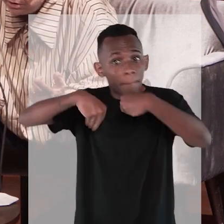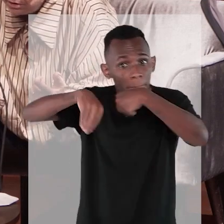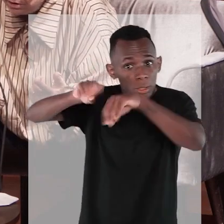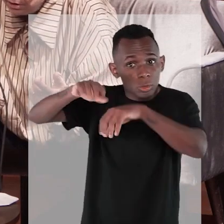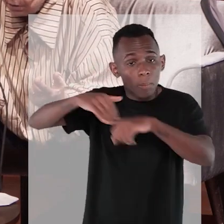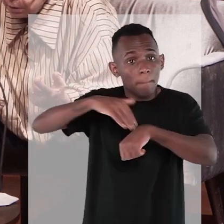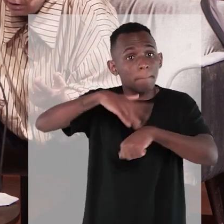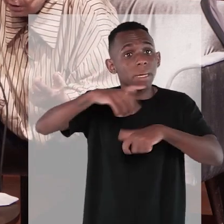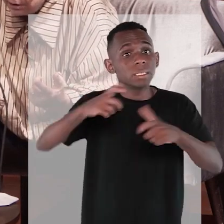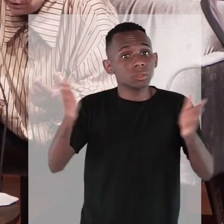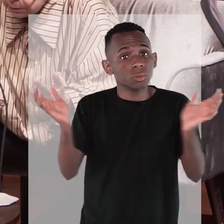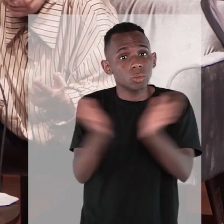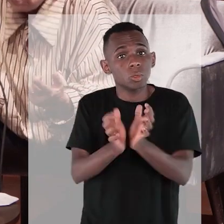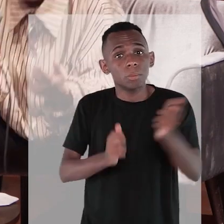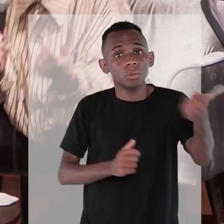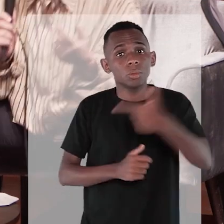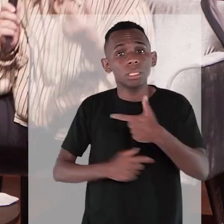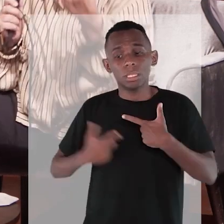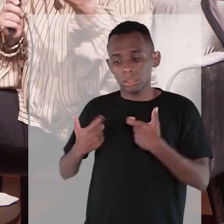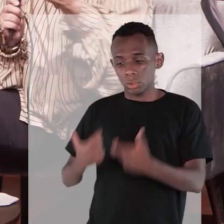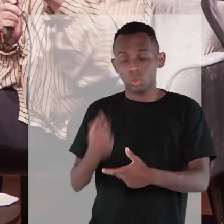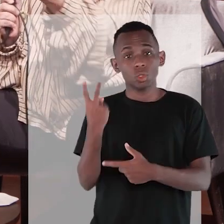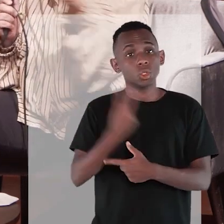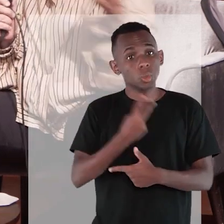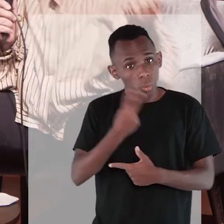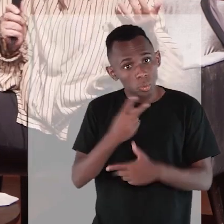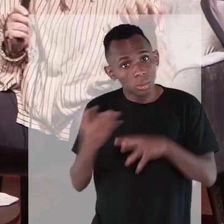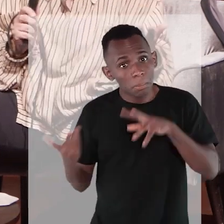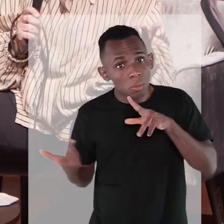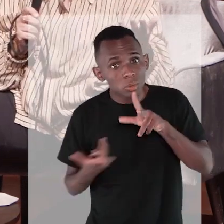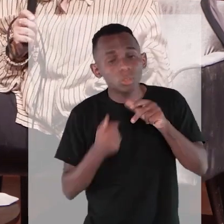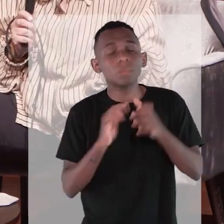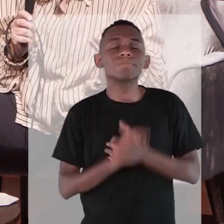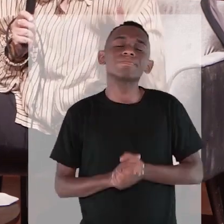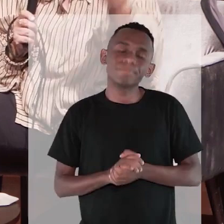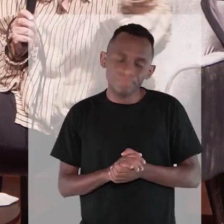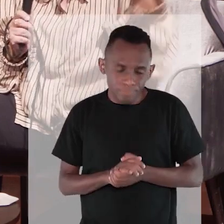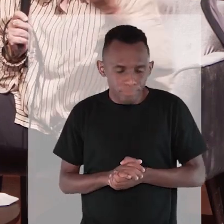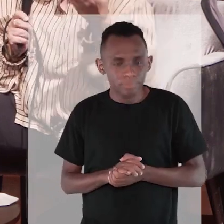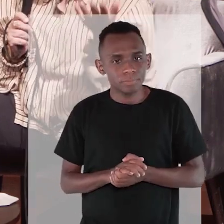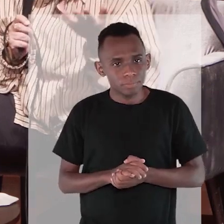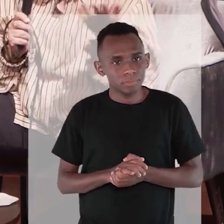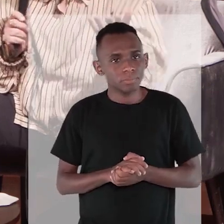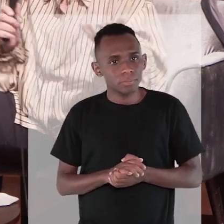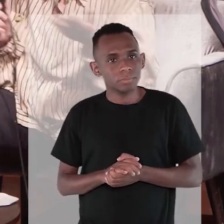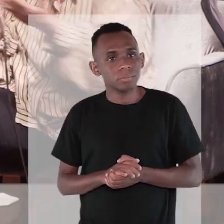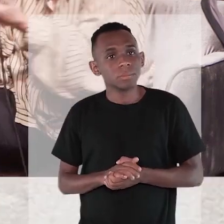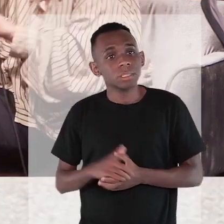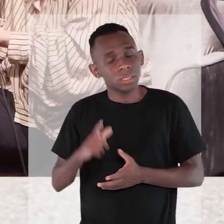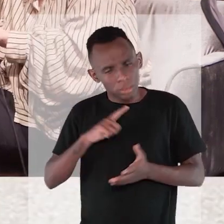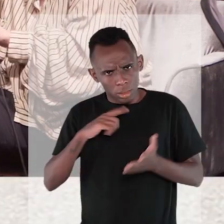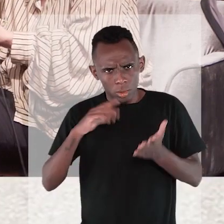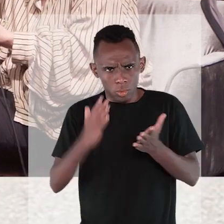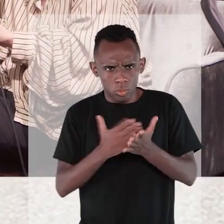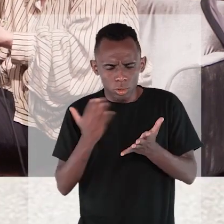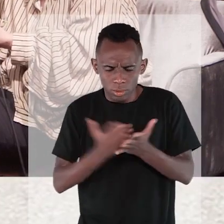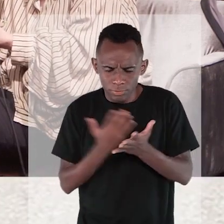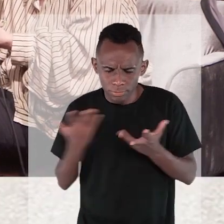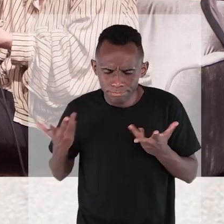Mundial. Entendeu? E a consequência, nós temos um livro formidável, que é